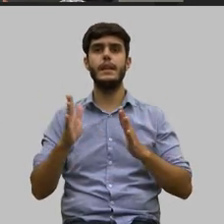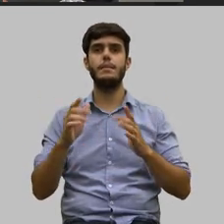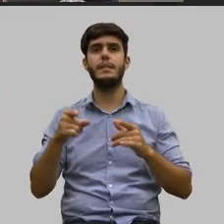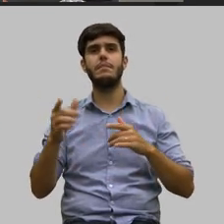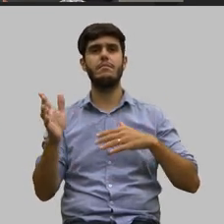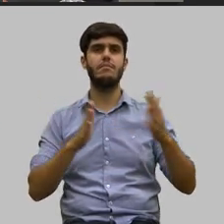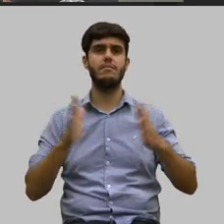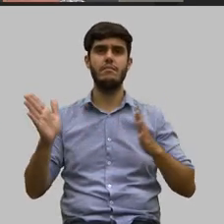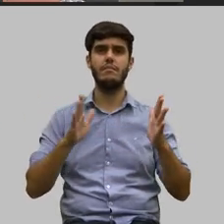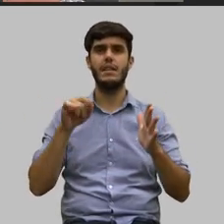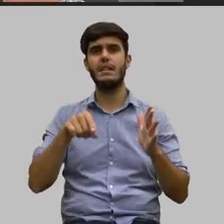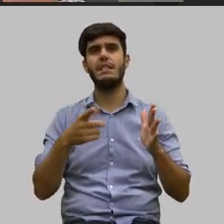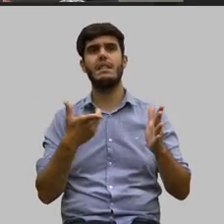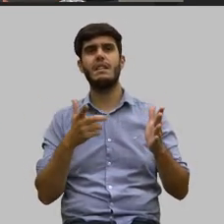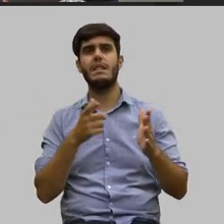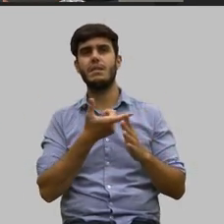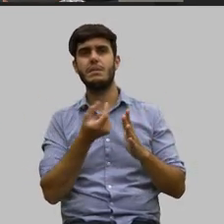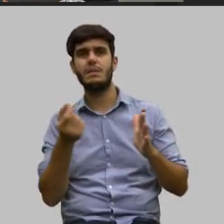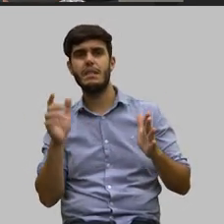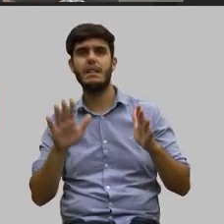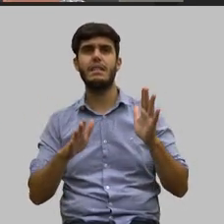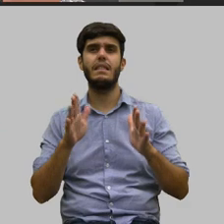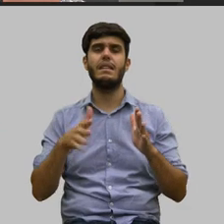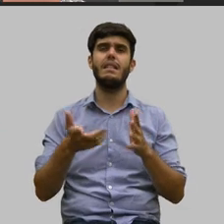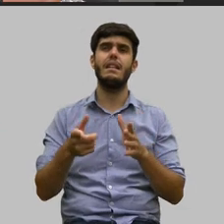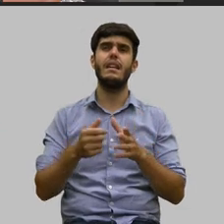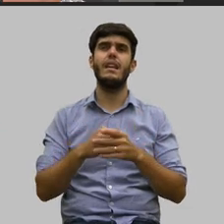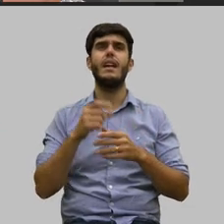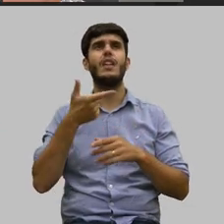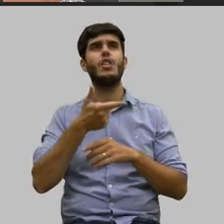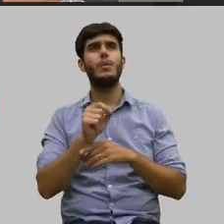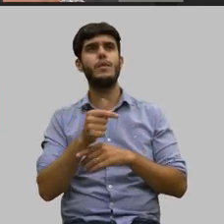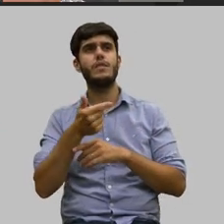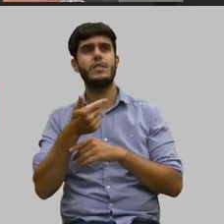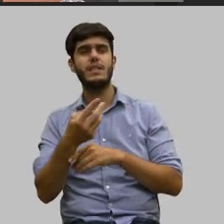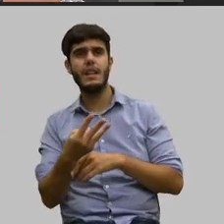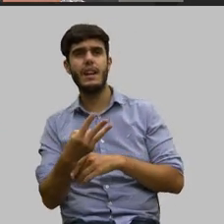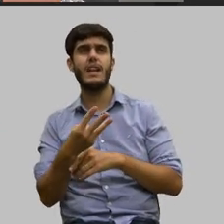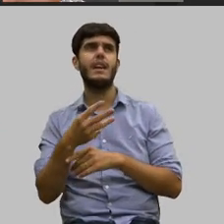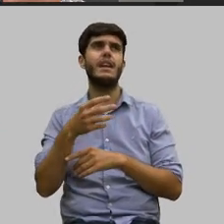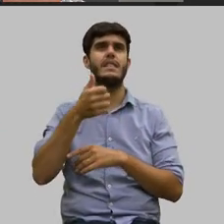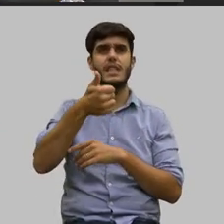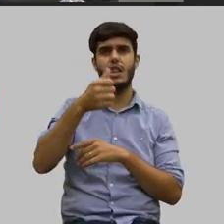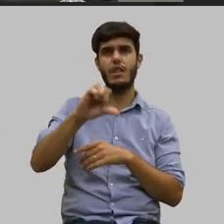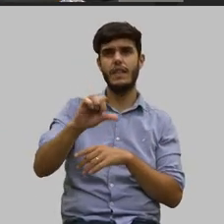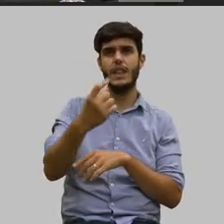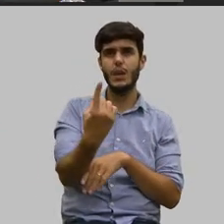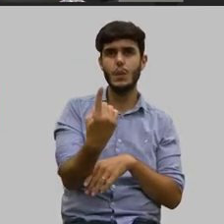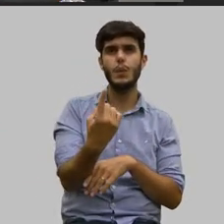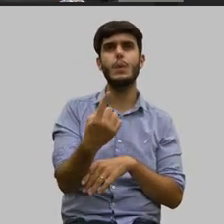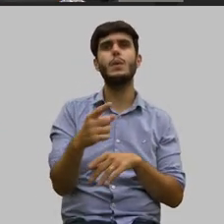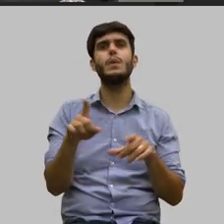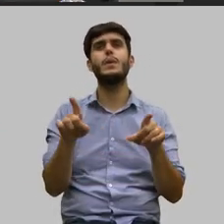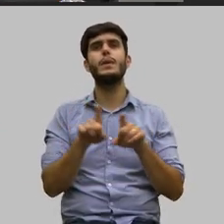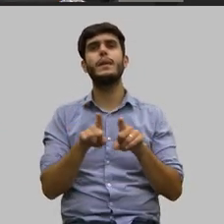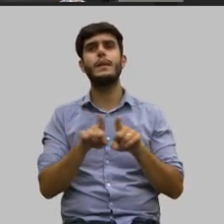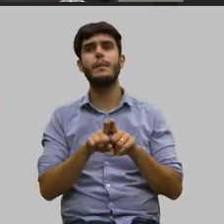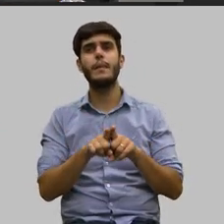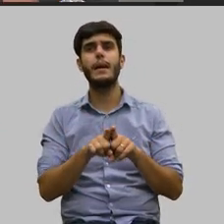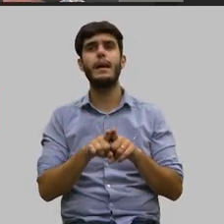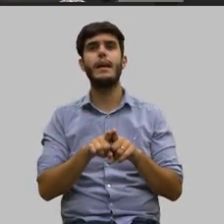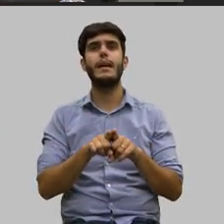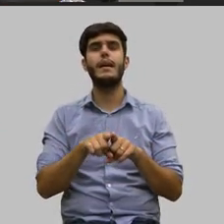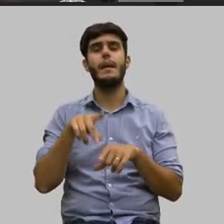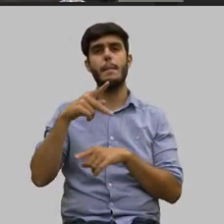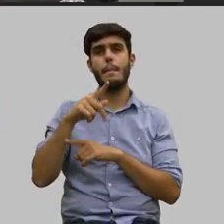de 200 em especial em 2023 foram 191 e isso permeia principalmente os nossos